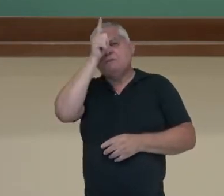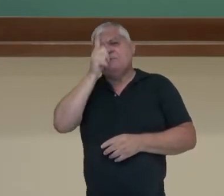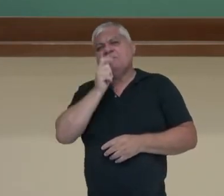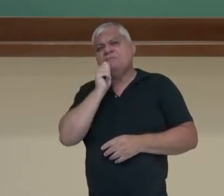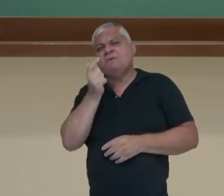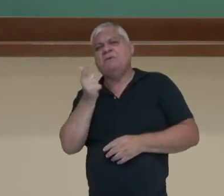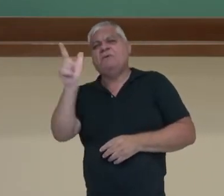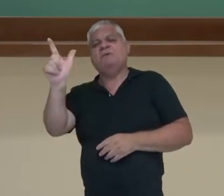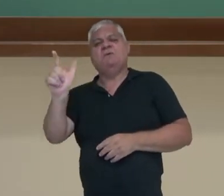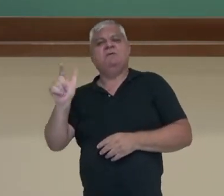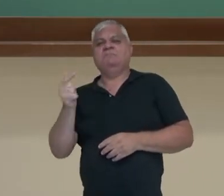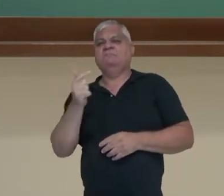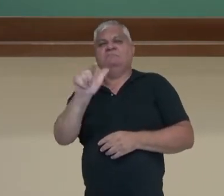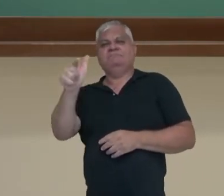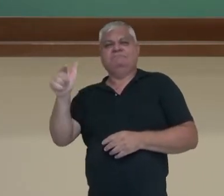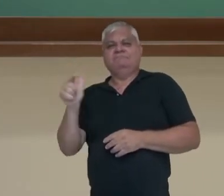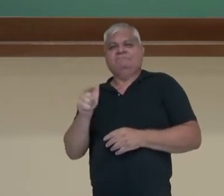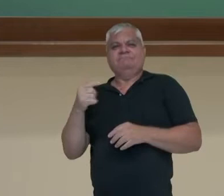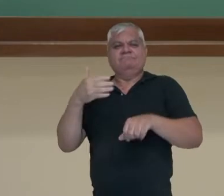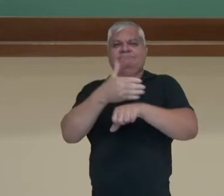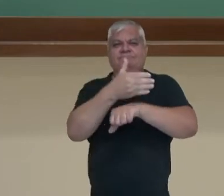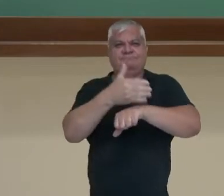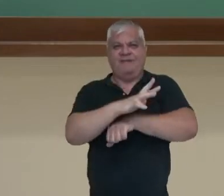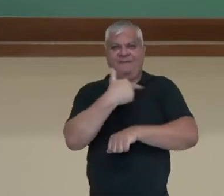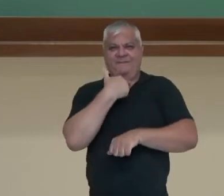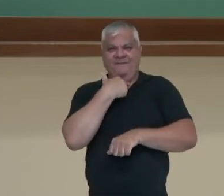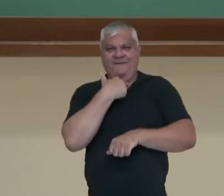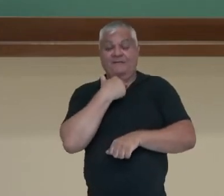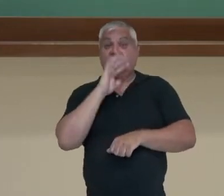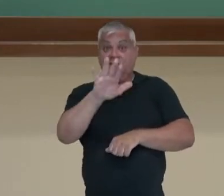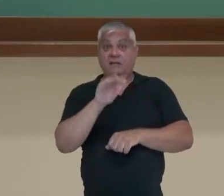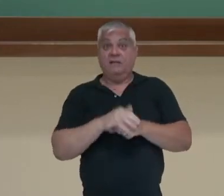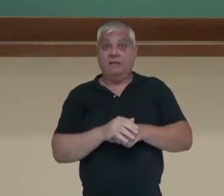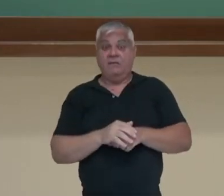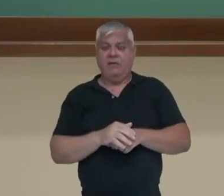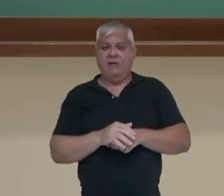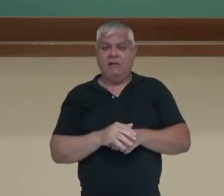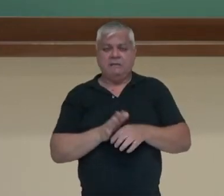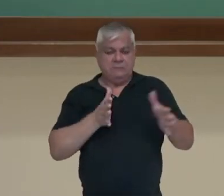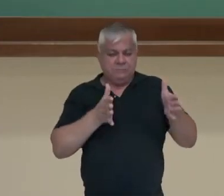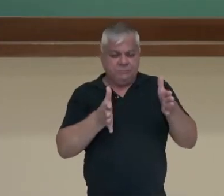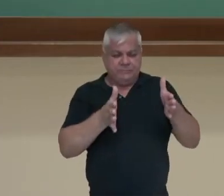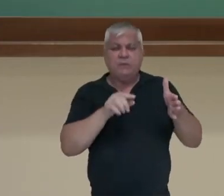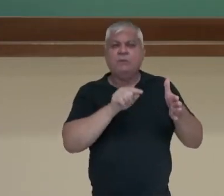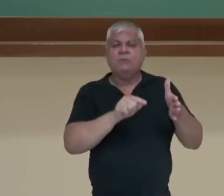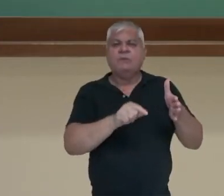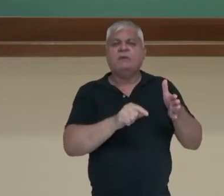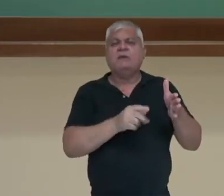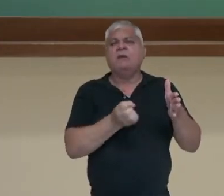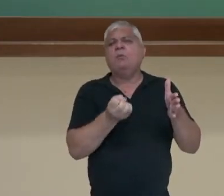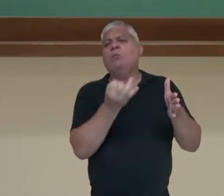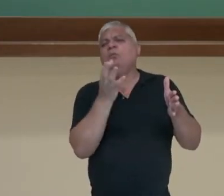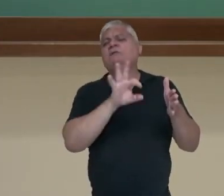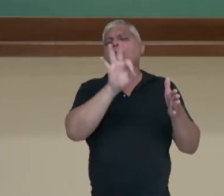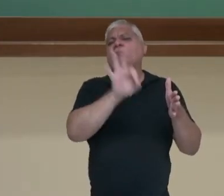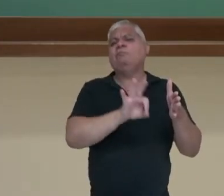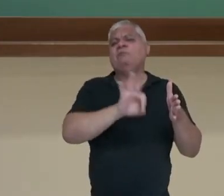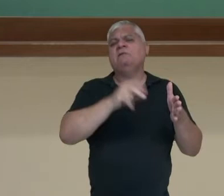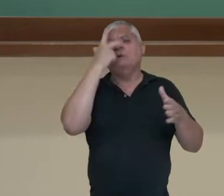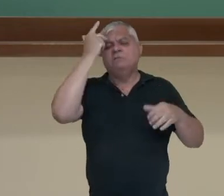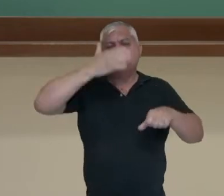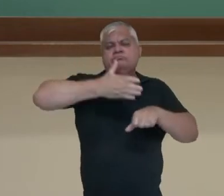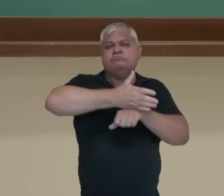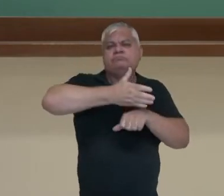um cidadão. Então, se nós formos ver, naquela época, a porcentagem de pessoas, né, que poderiam ir lá